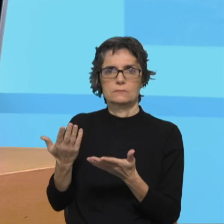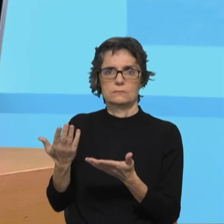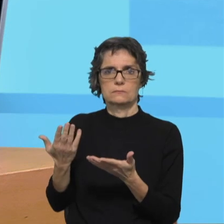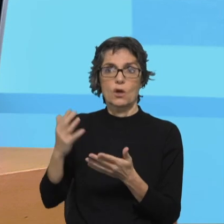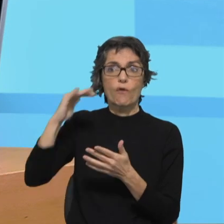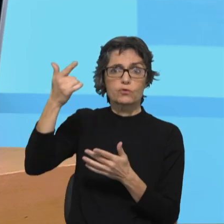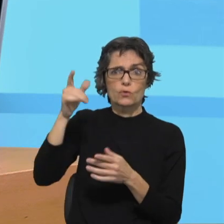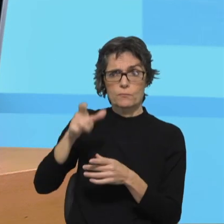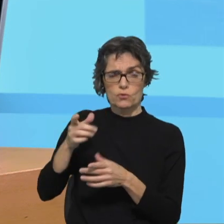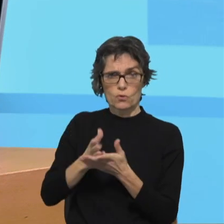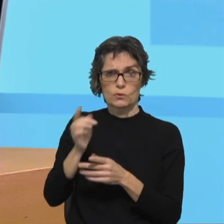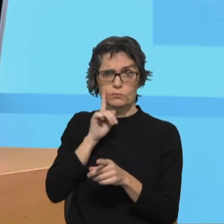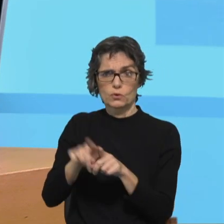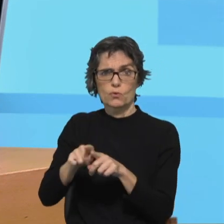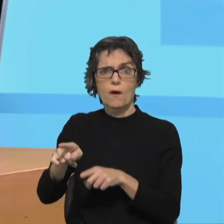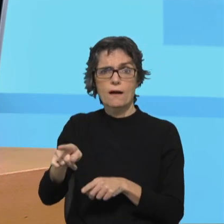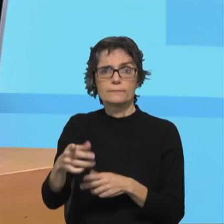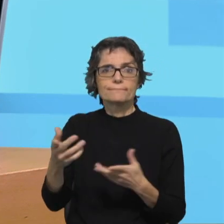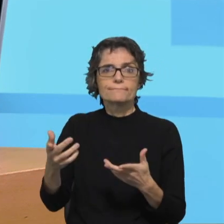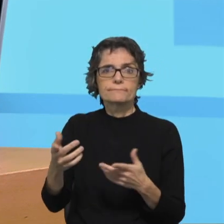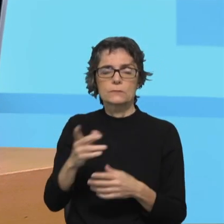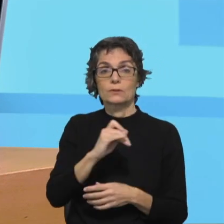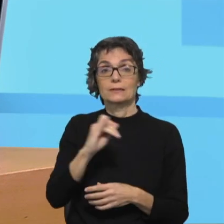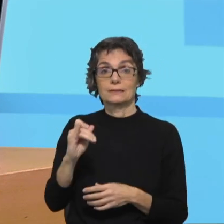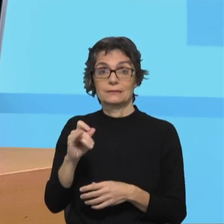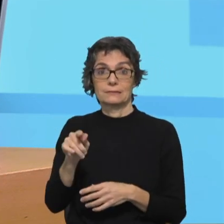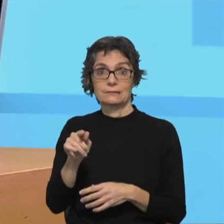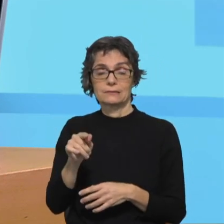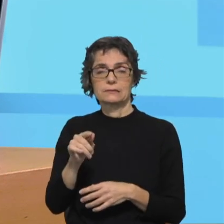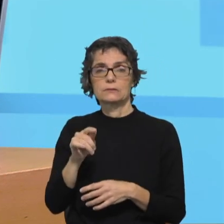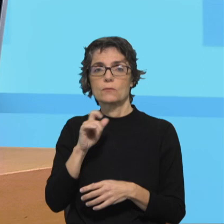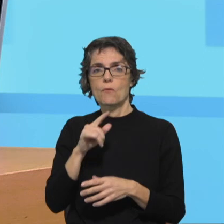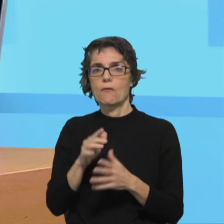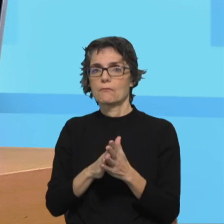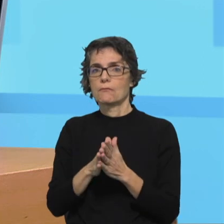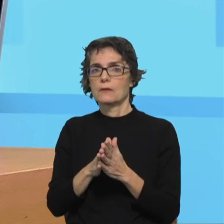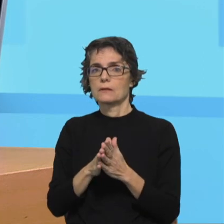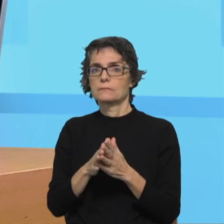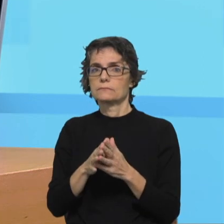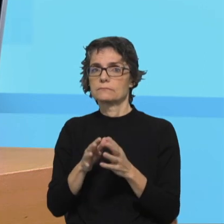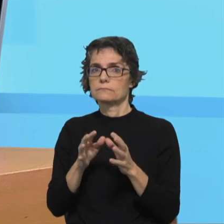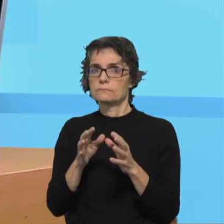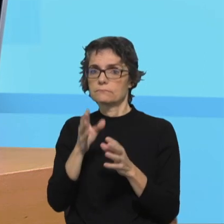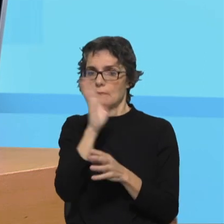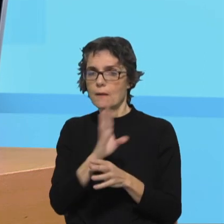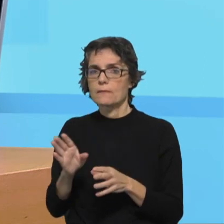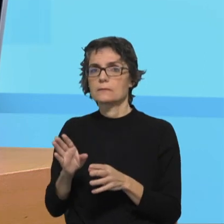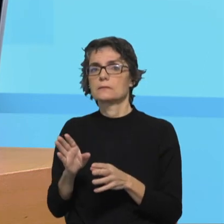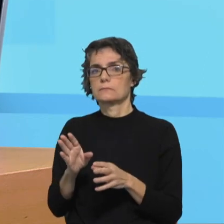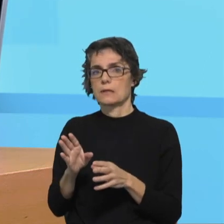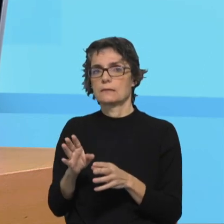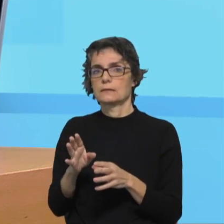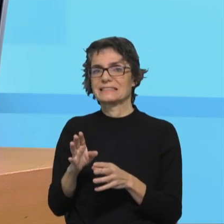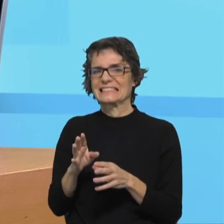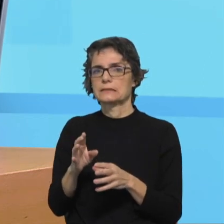a utilização de instrumentos de inteligência artificial nestes contextos têm estes perigos, não é? E, portanto, por isso